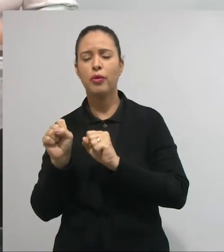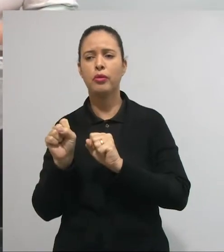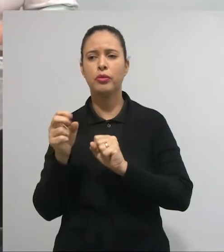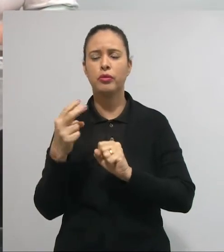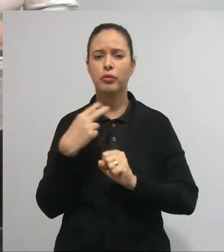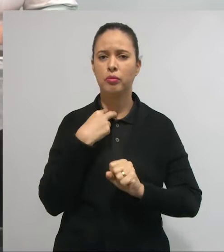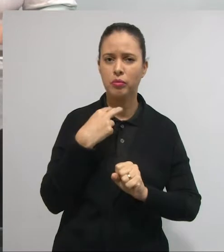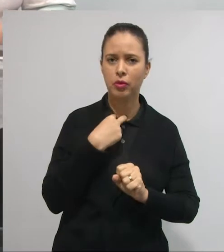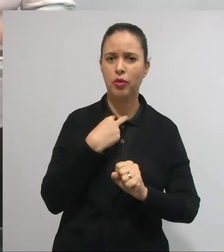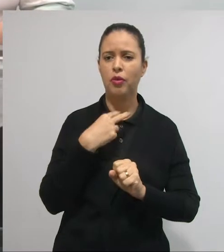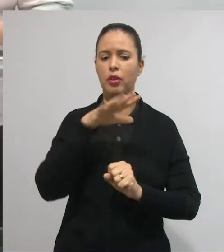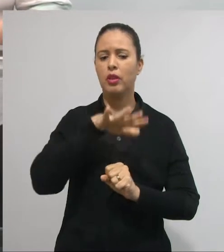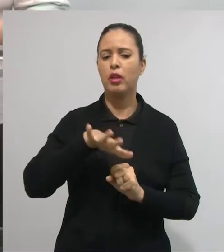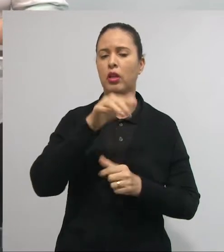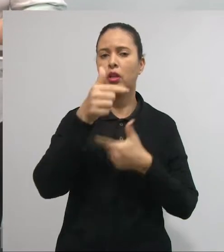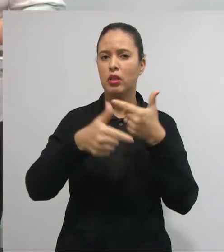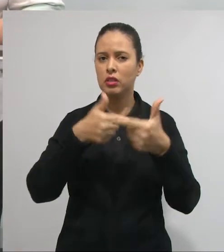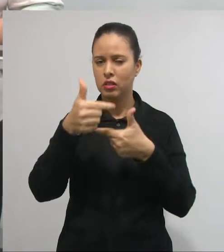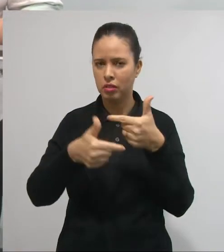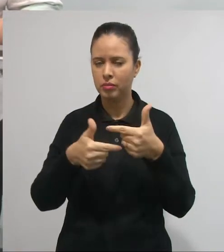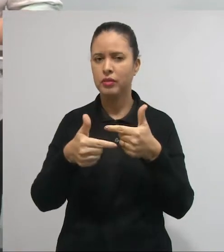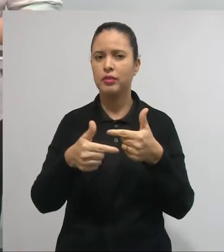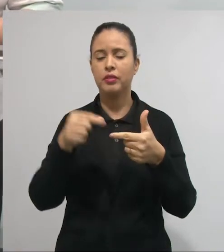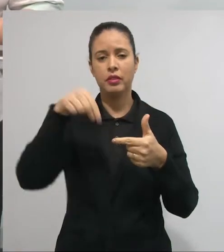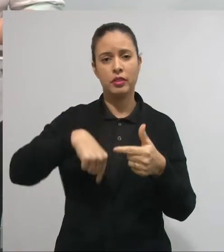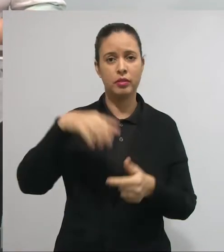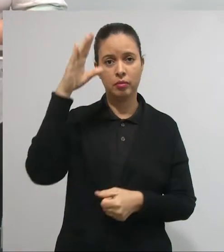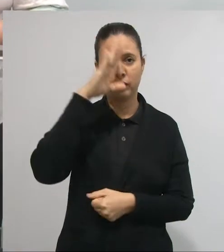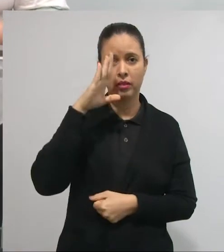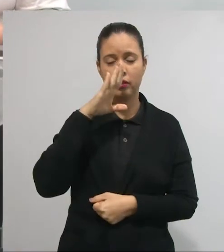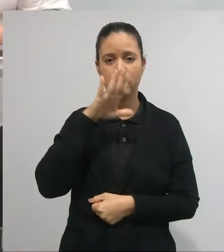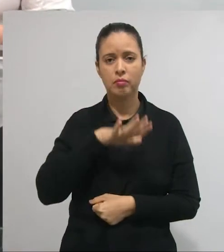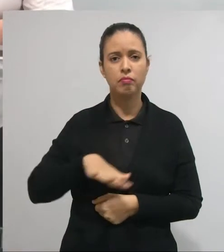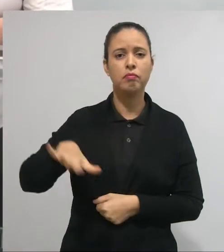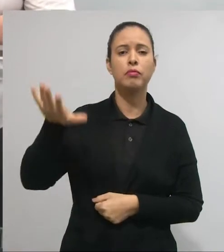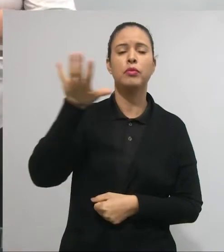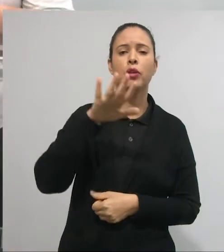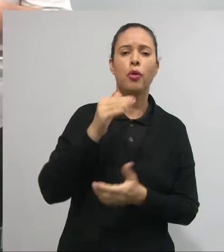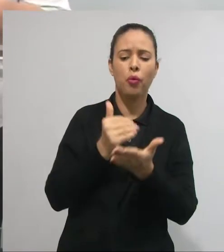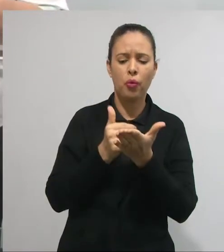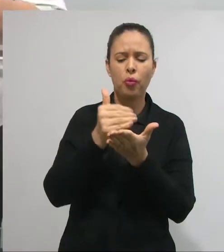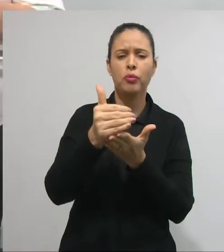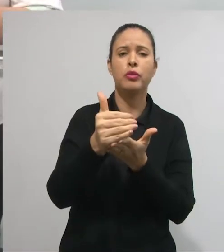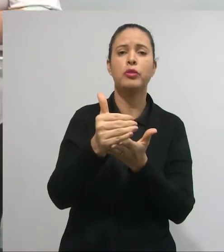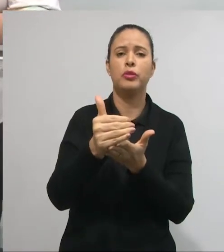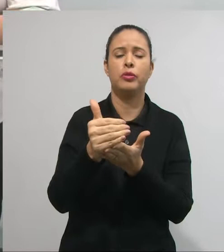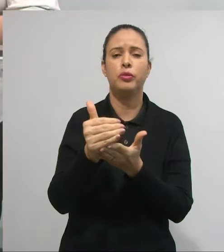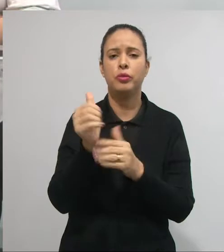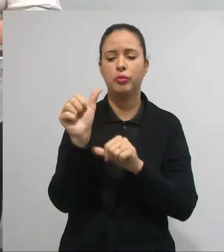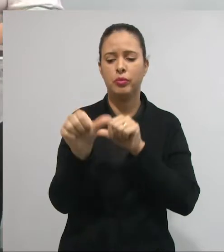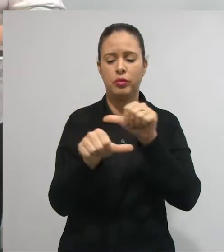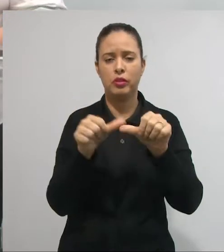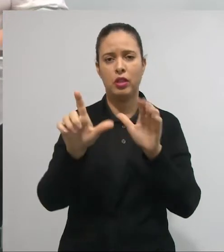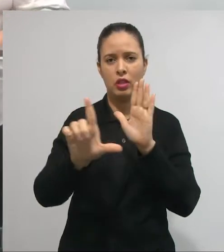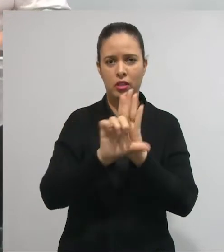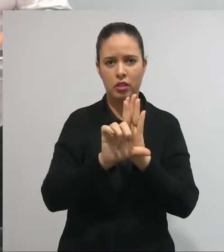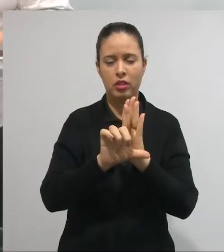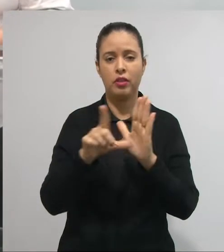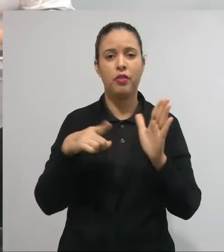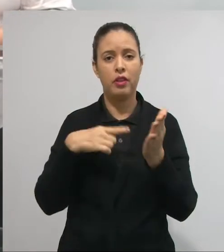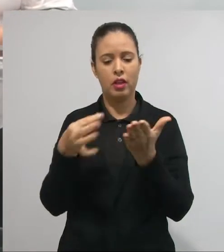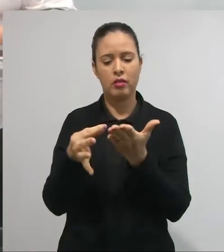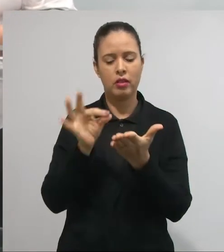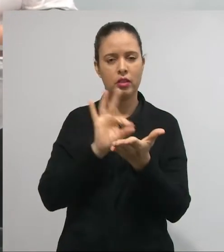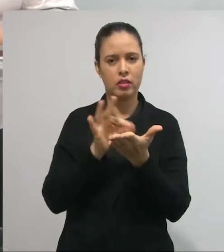uma grande mudança no Brasil, inclusive começou a surgir a carteira profissional de trabalho para